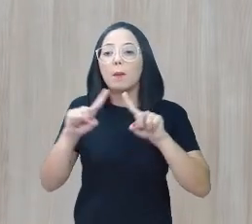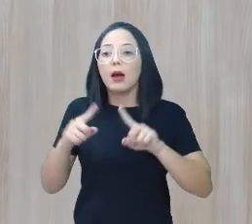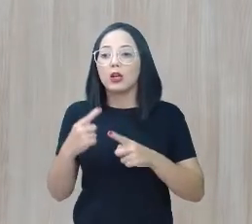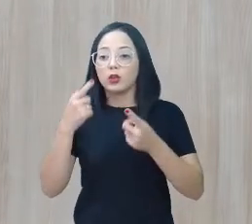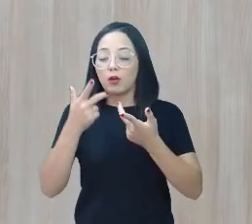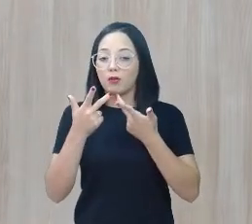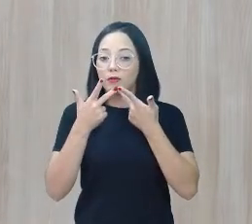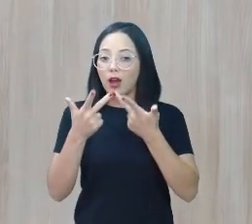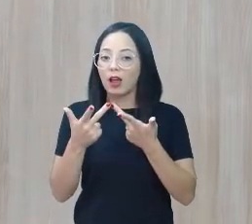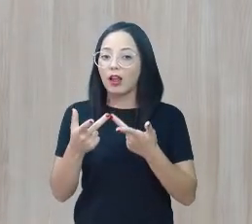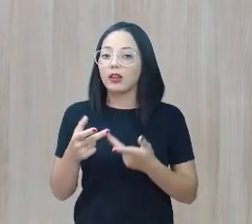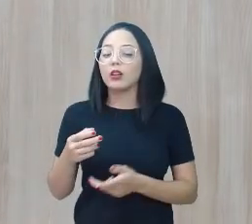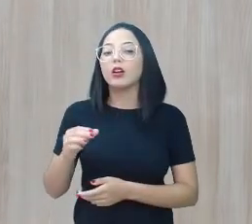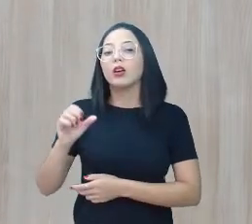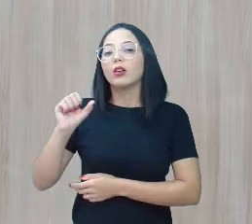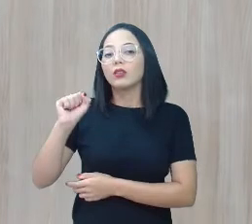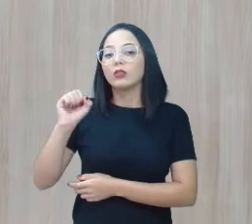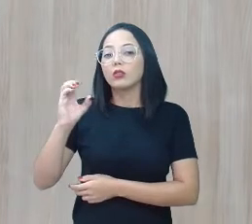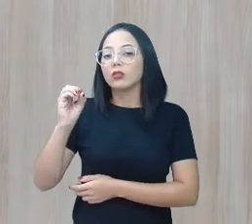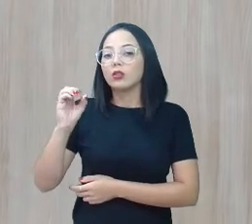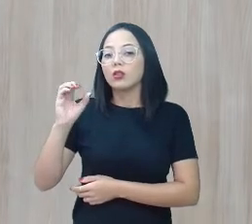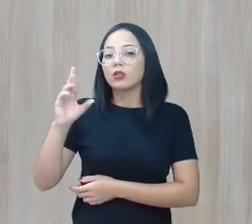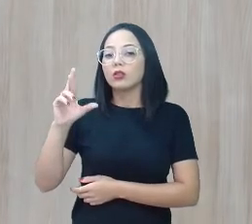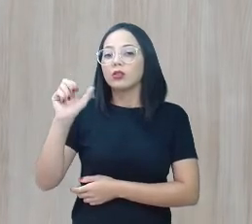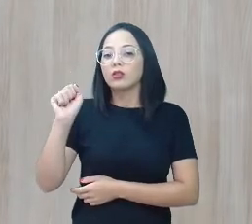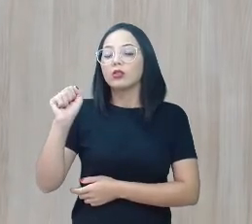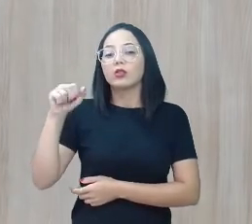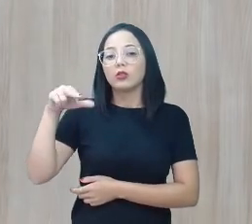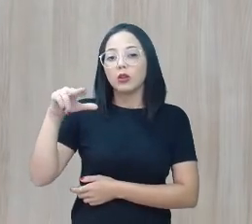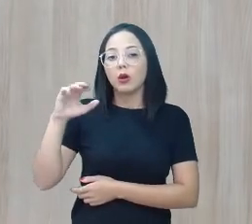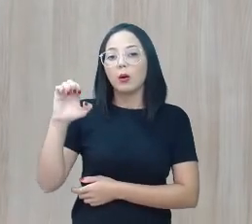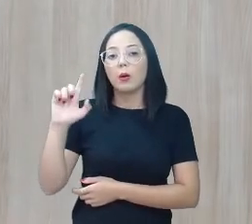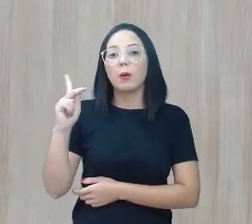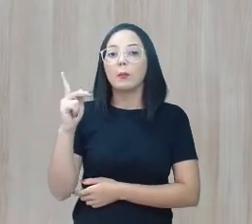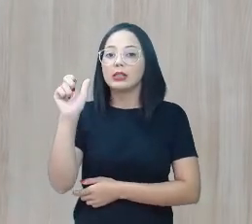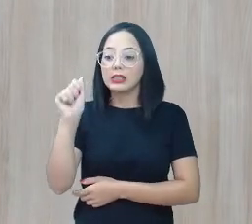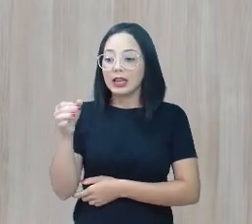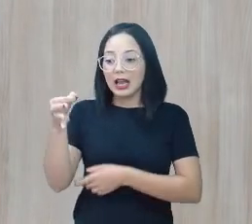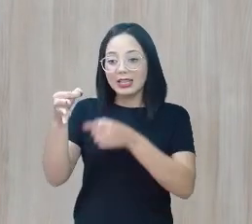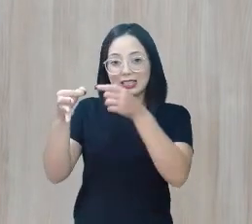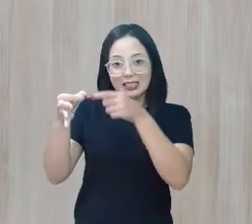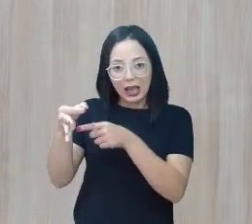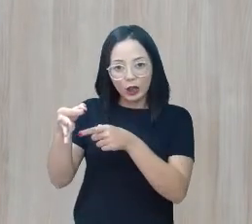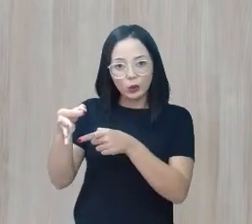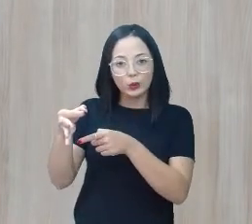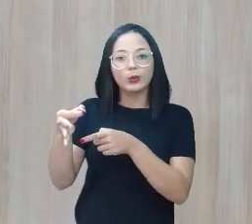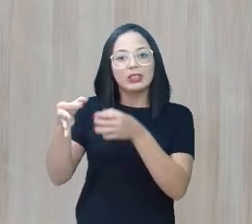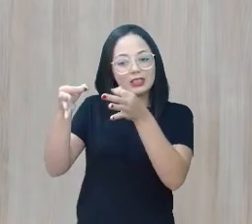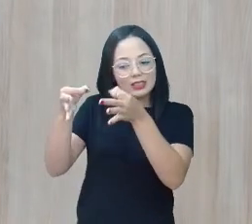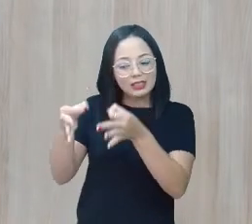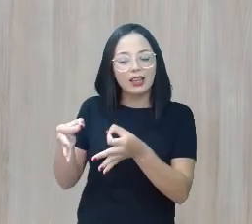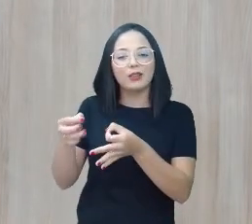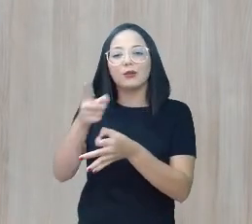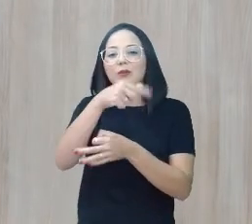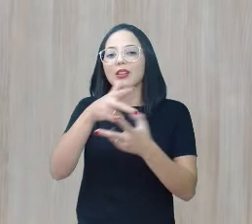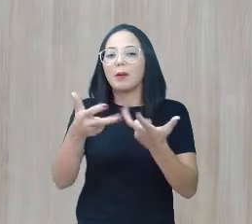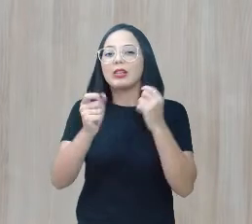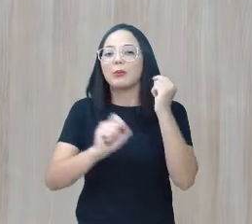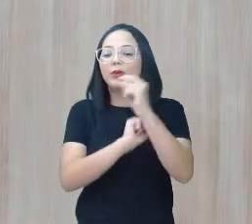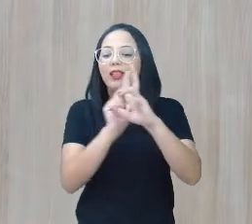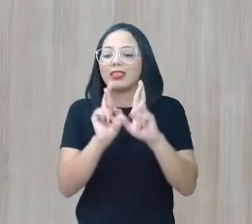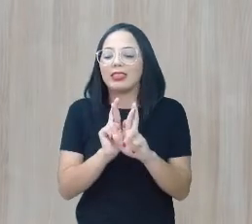você fala a norma culta, que é sobrancelha, vocês percebem que há